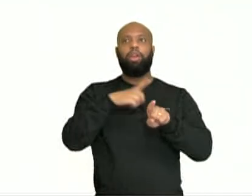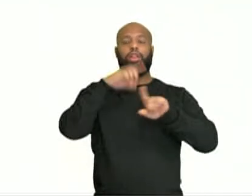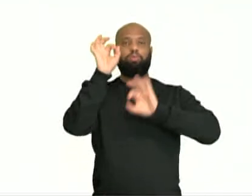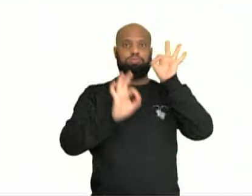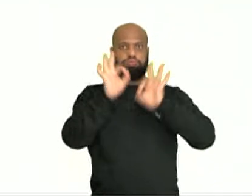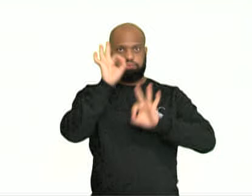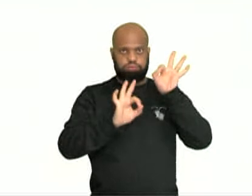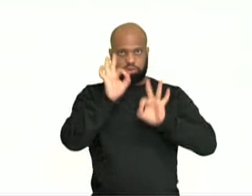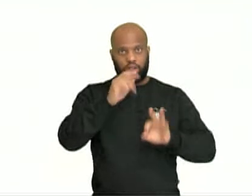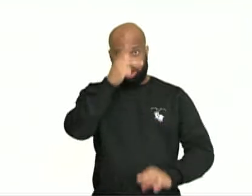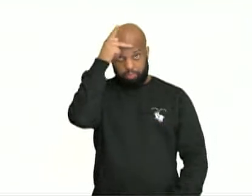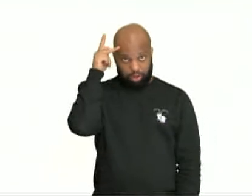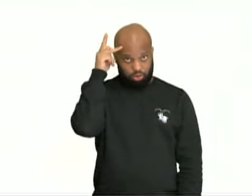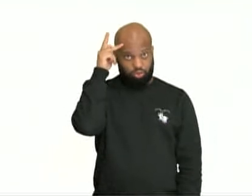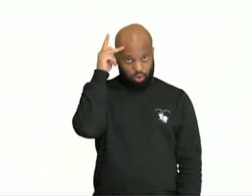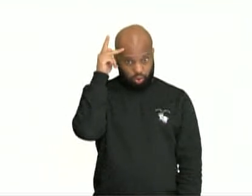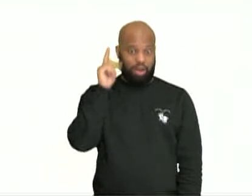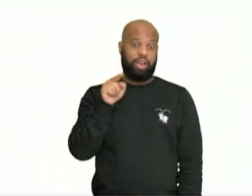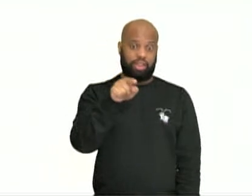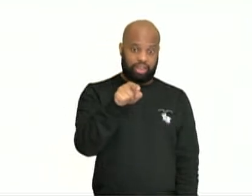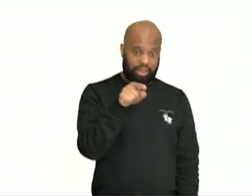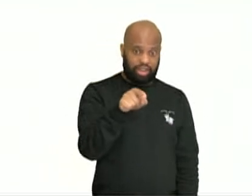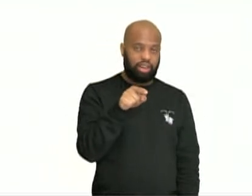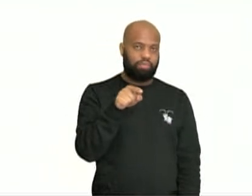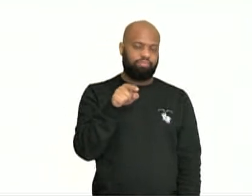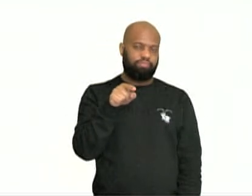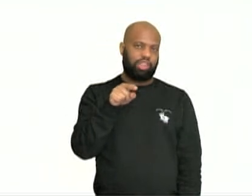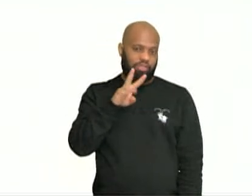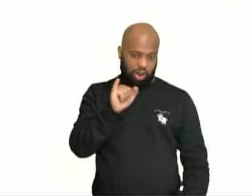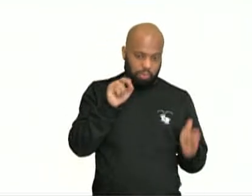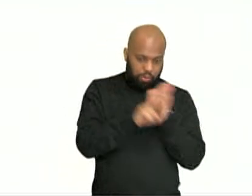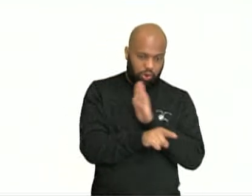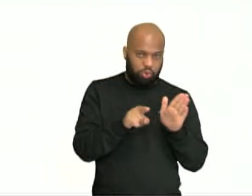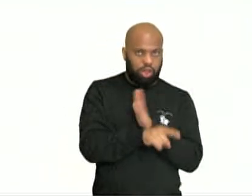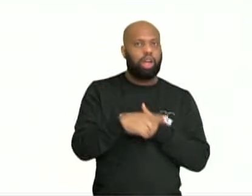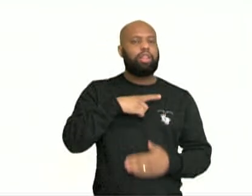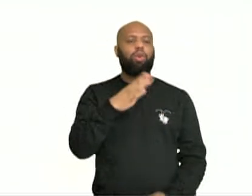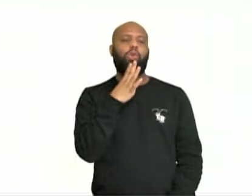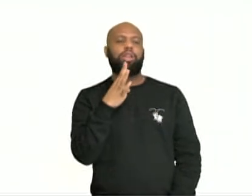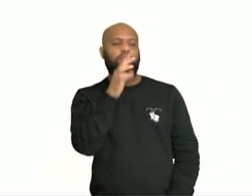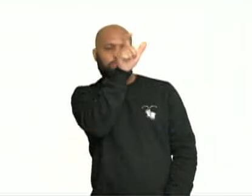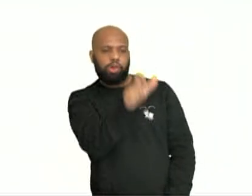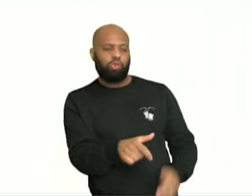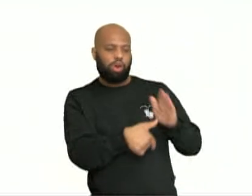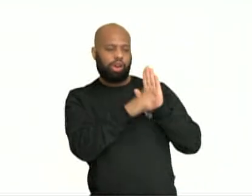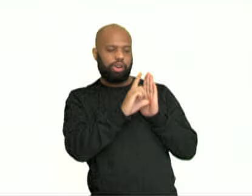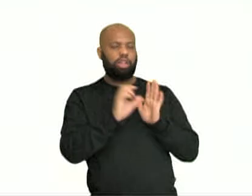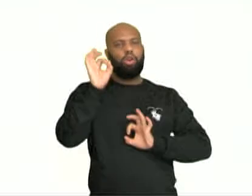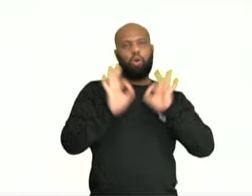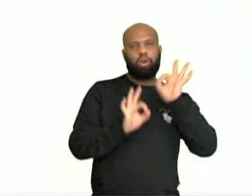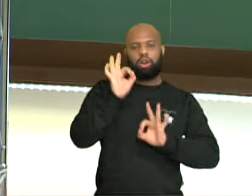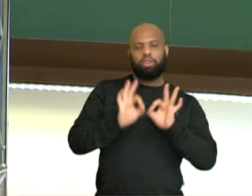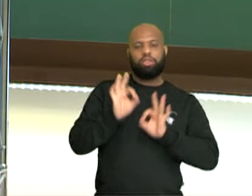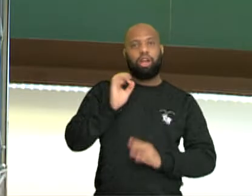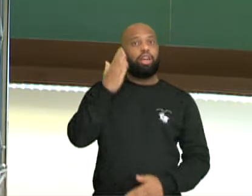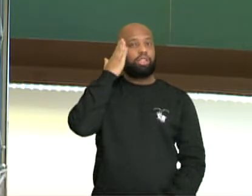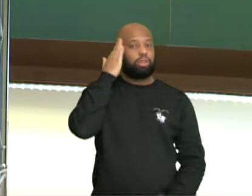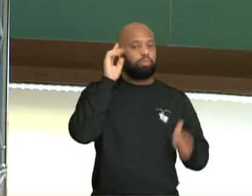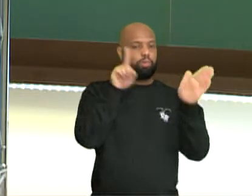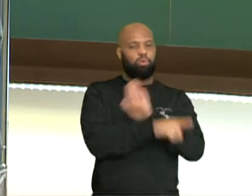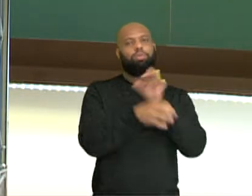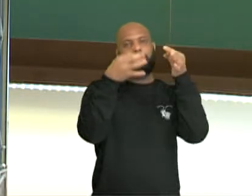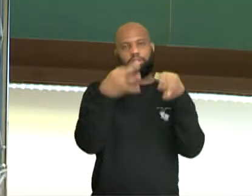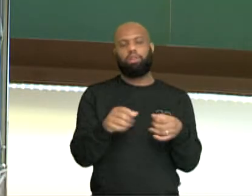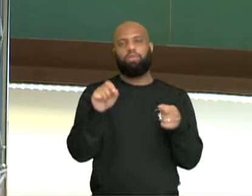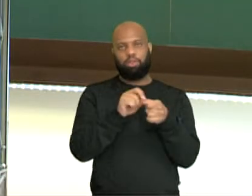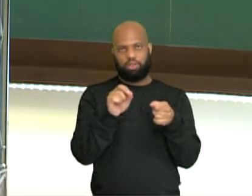do entrevistador, ele tem que se preparar antes, saber um pouco de quem ele vai entrevistar, para planejar bem as perguntas, né?